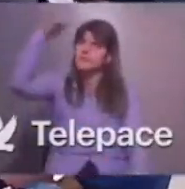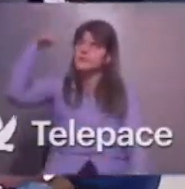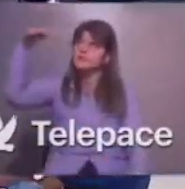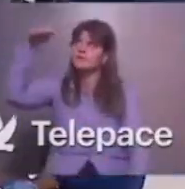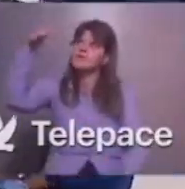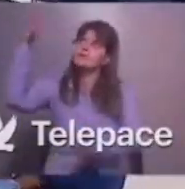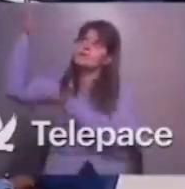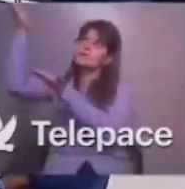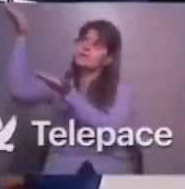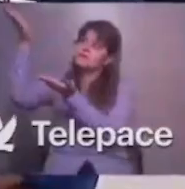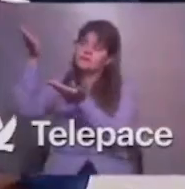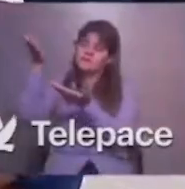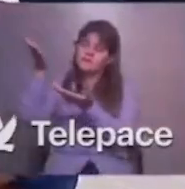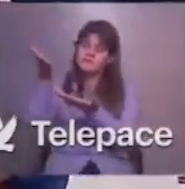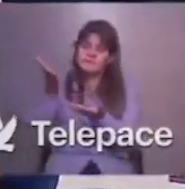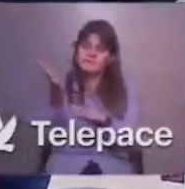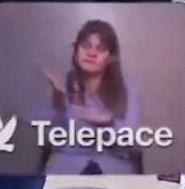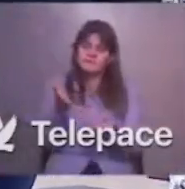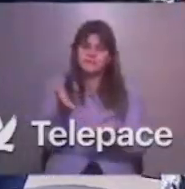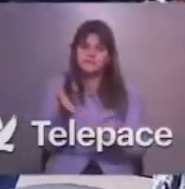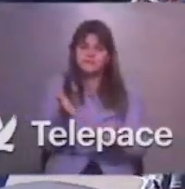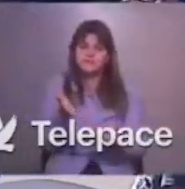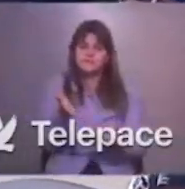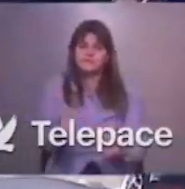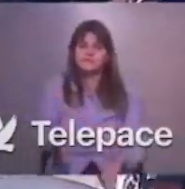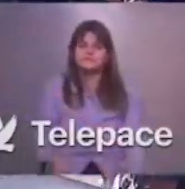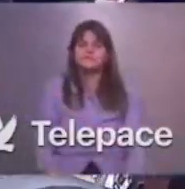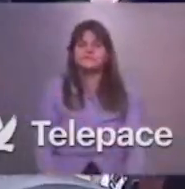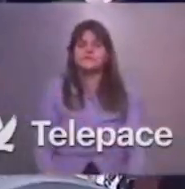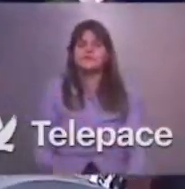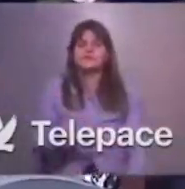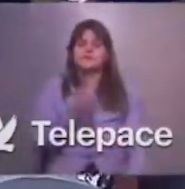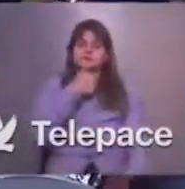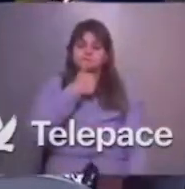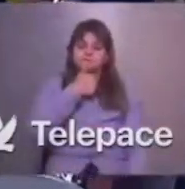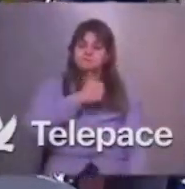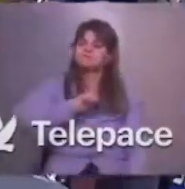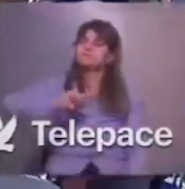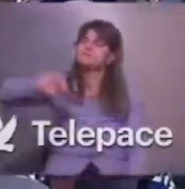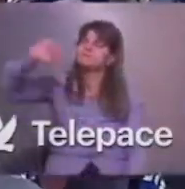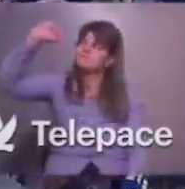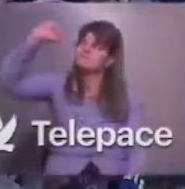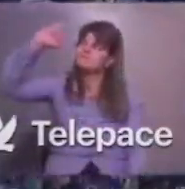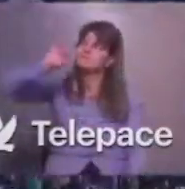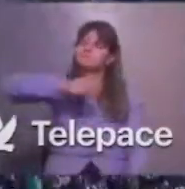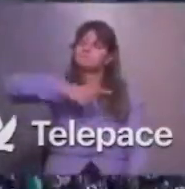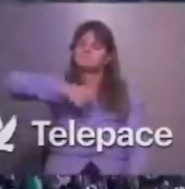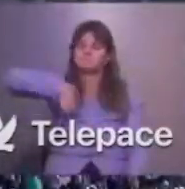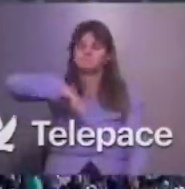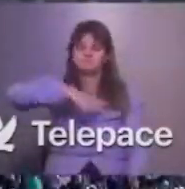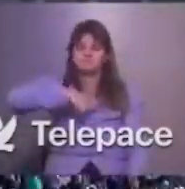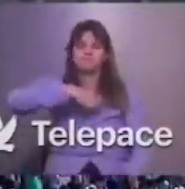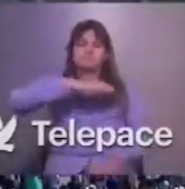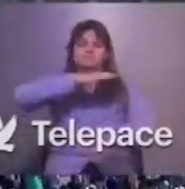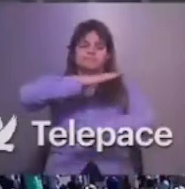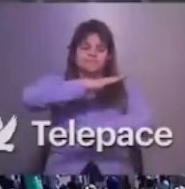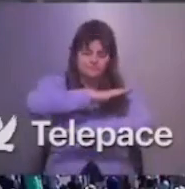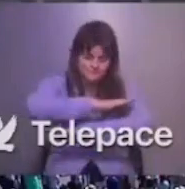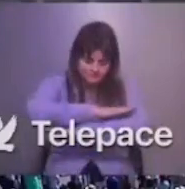nome, venha a nós o vosso reino, seja feita a